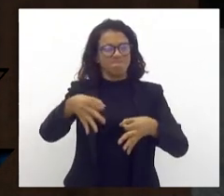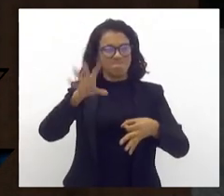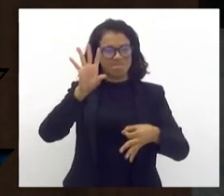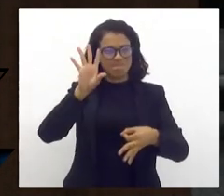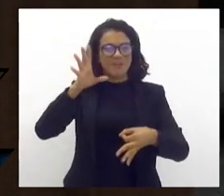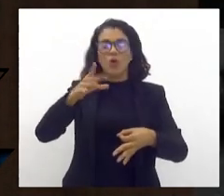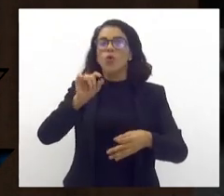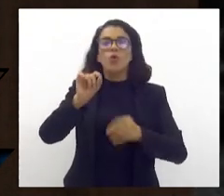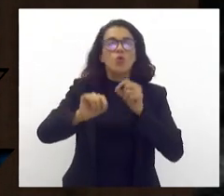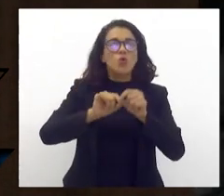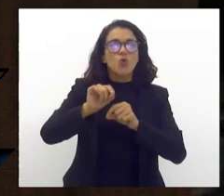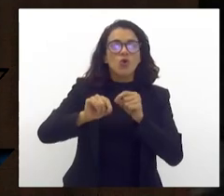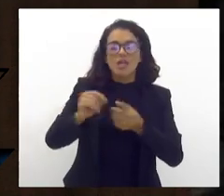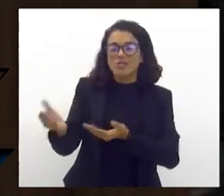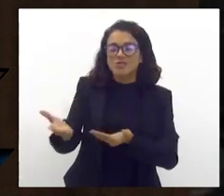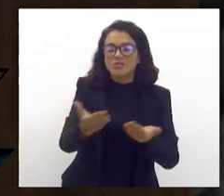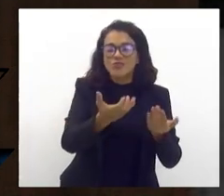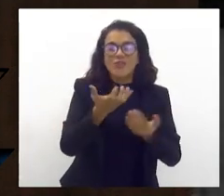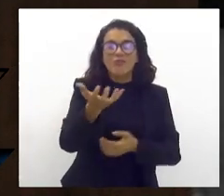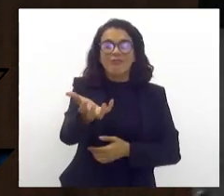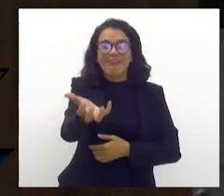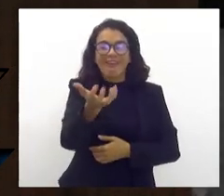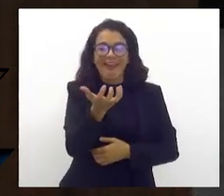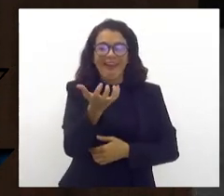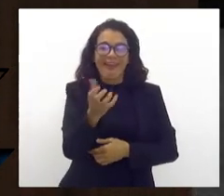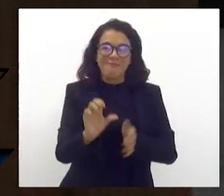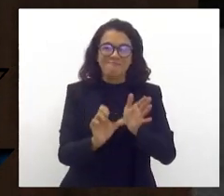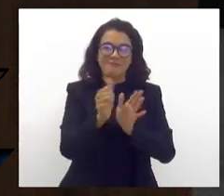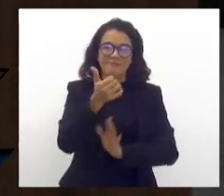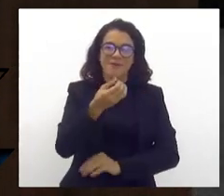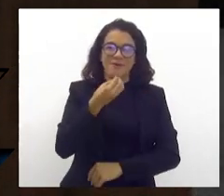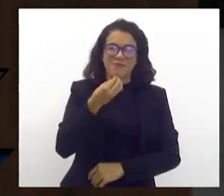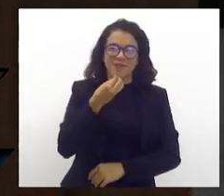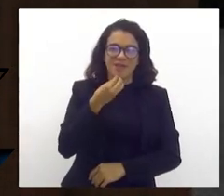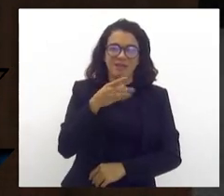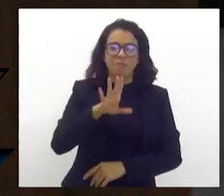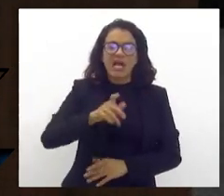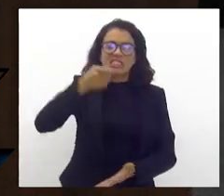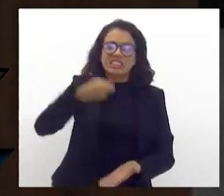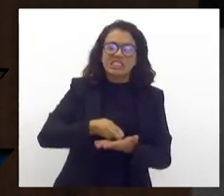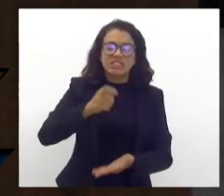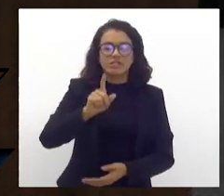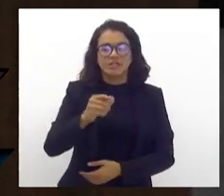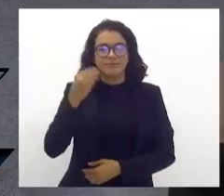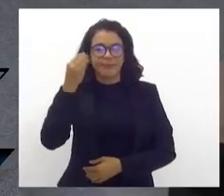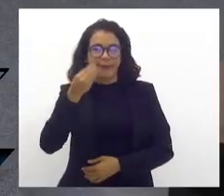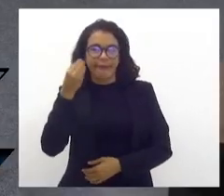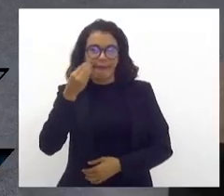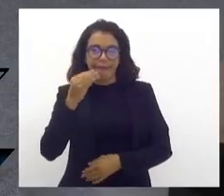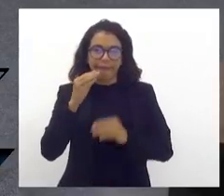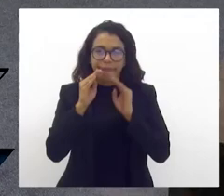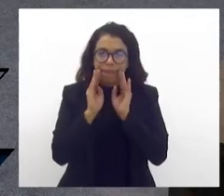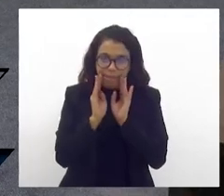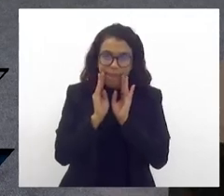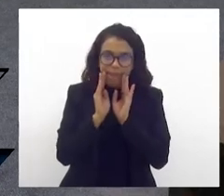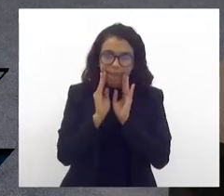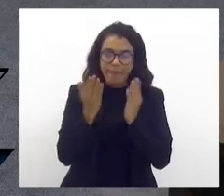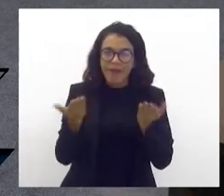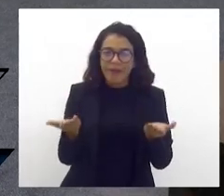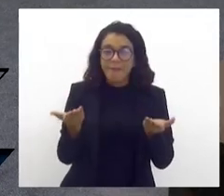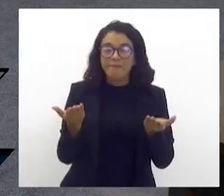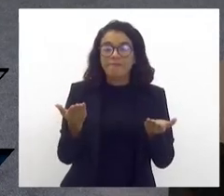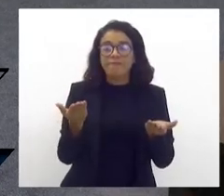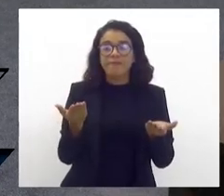que a juventude quer? Uma oportunidade. O que exigem? Experiência. Como é que você vai ter? É o ovo e a galinha. Então, vossas